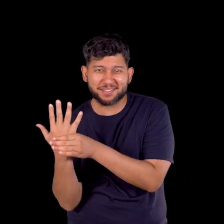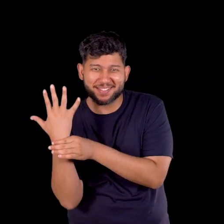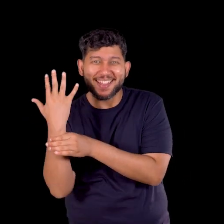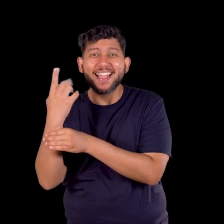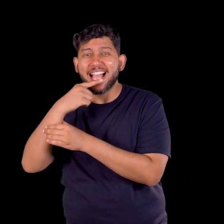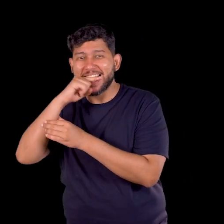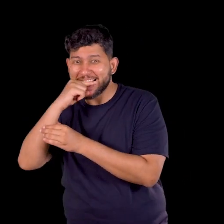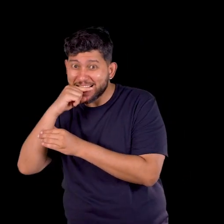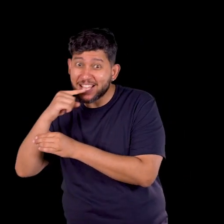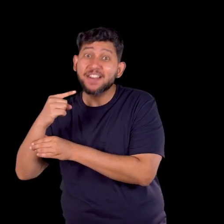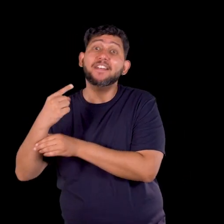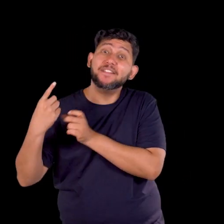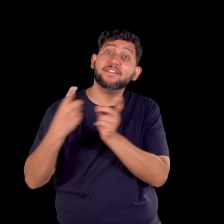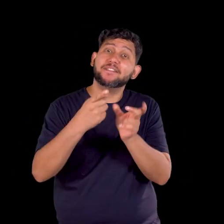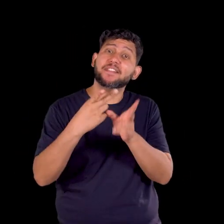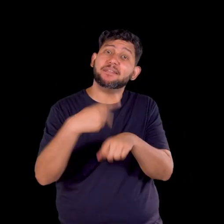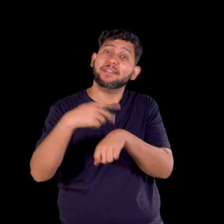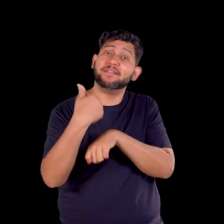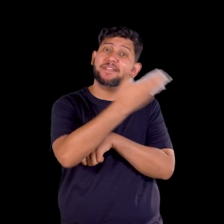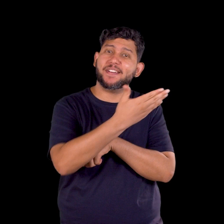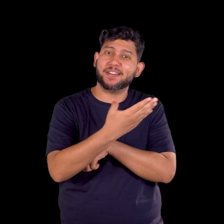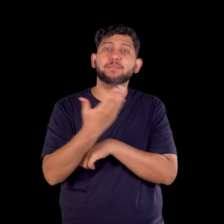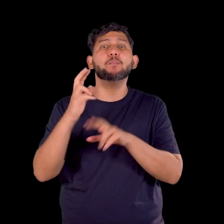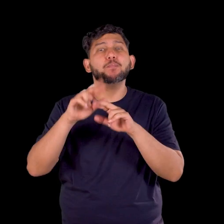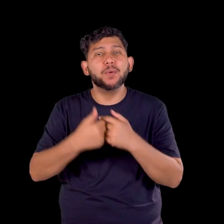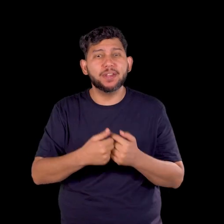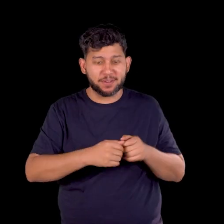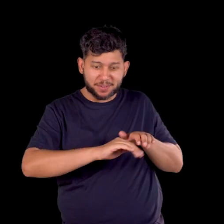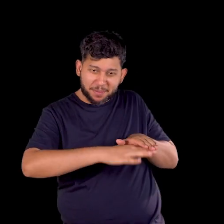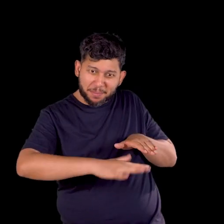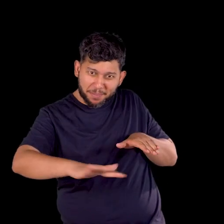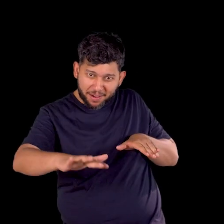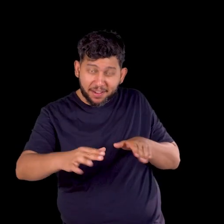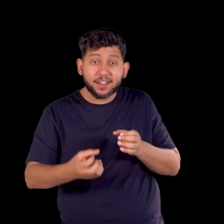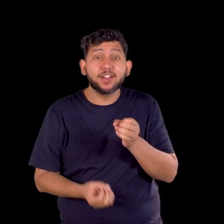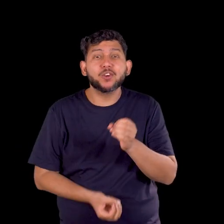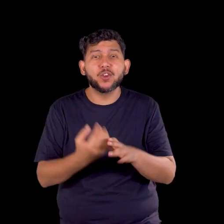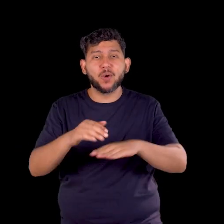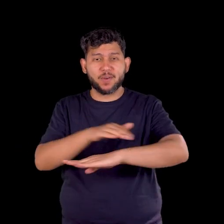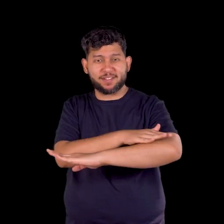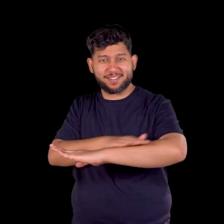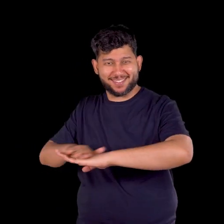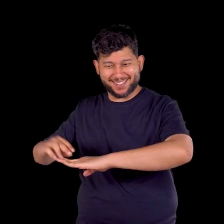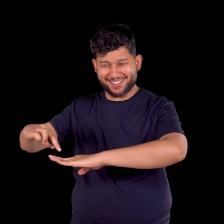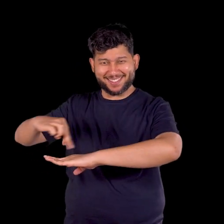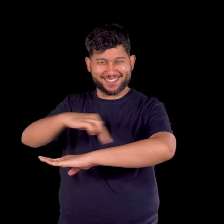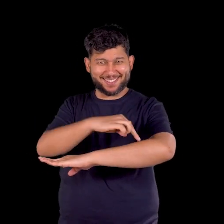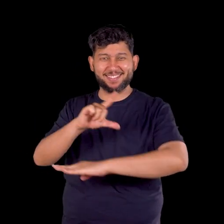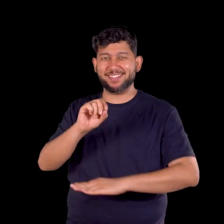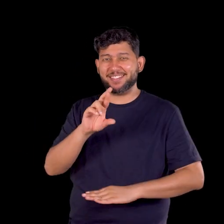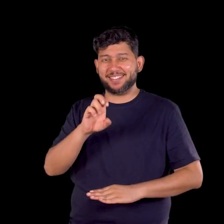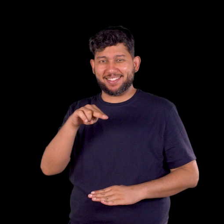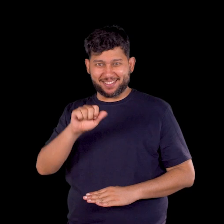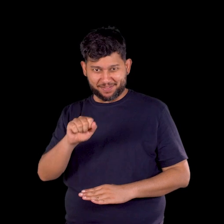portos no litoral. Surgia assim, em plena Serra do Mar, a Calçada do Lorena, conectando a cidade litorânea de